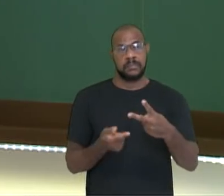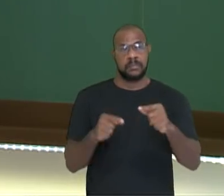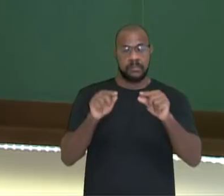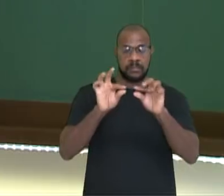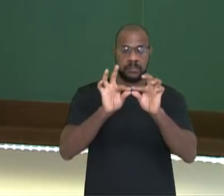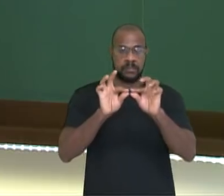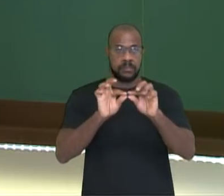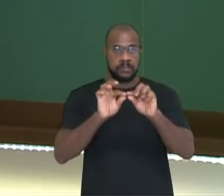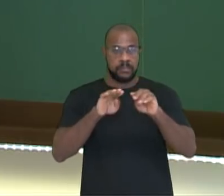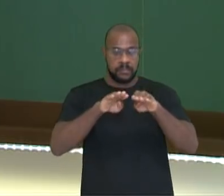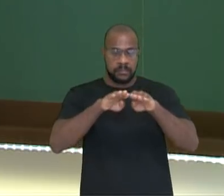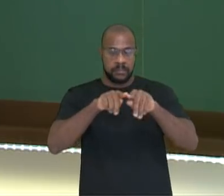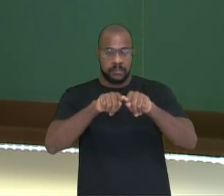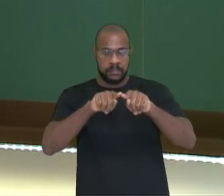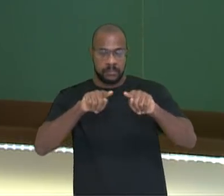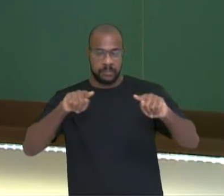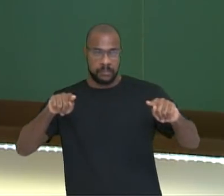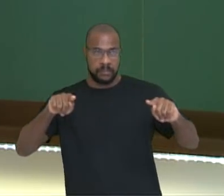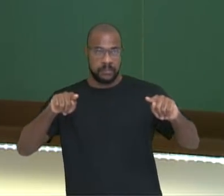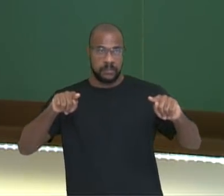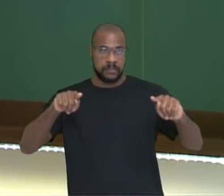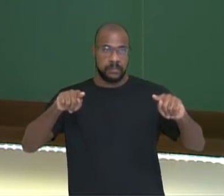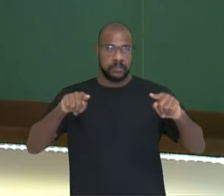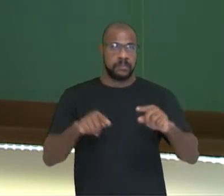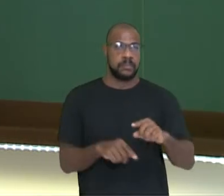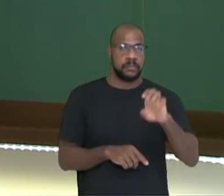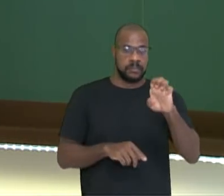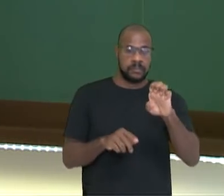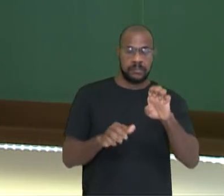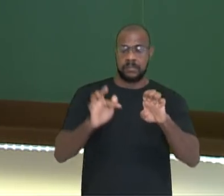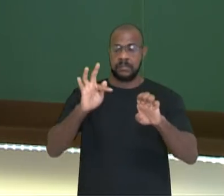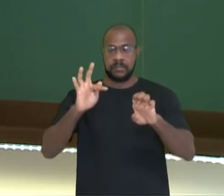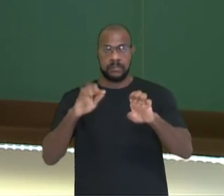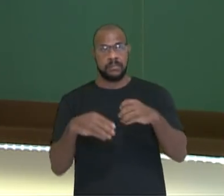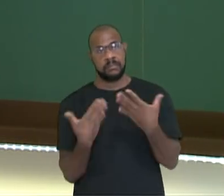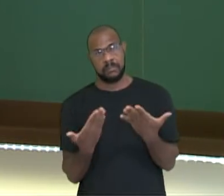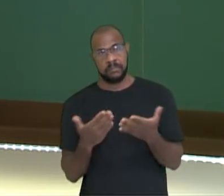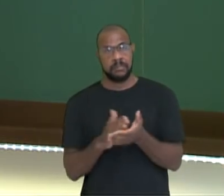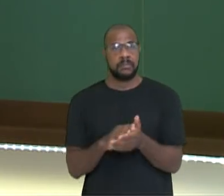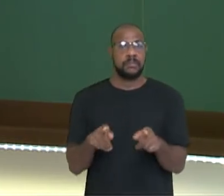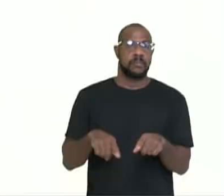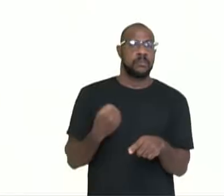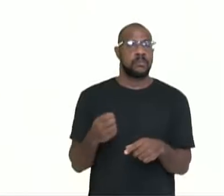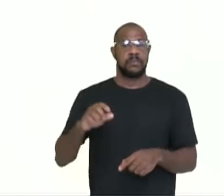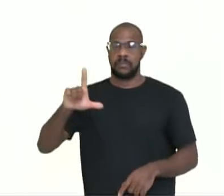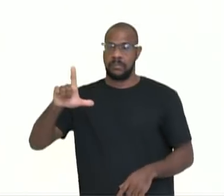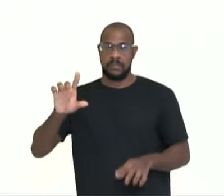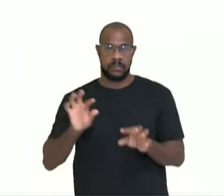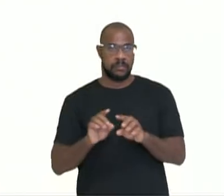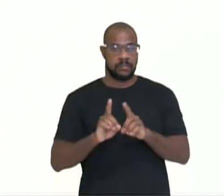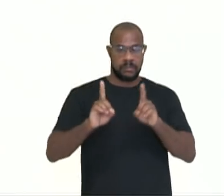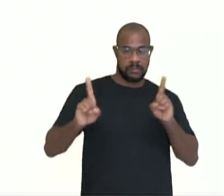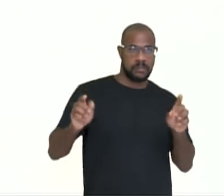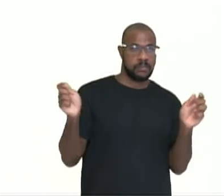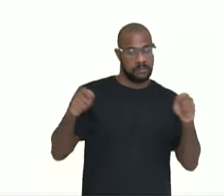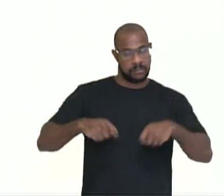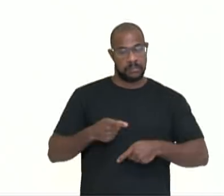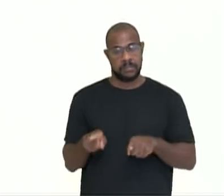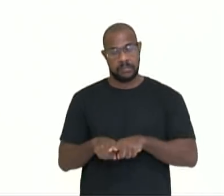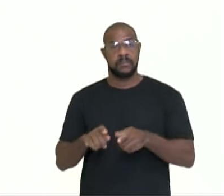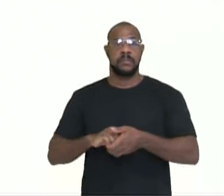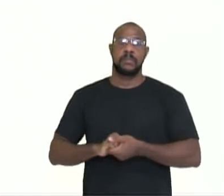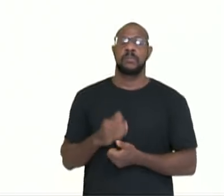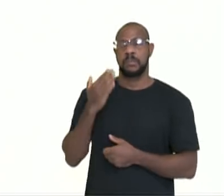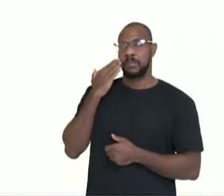reta dessa forma, começa em E, termina em F, ou como L, uma distância. Então, aqui, da onde